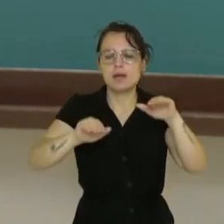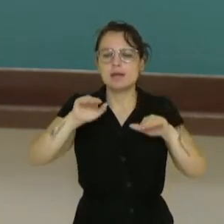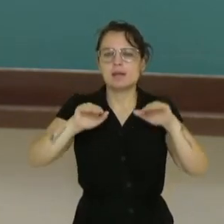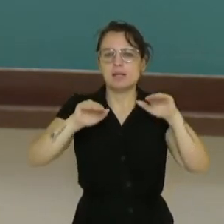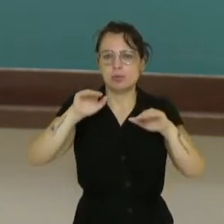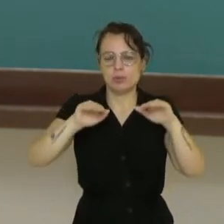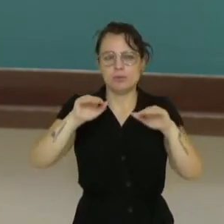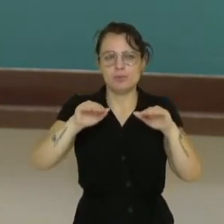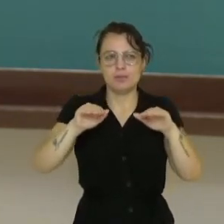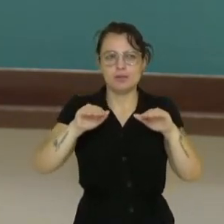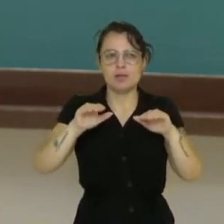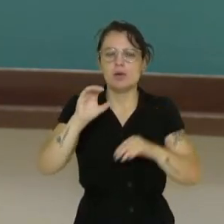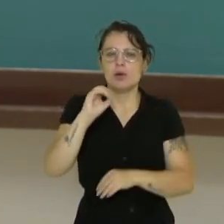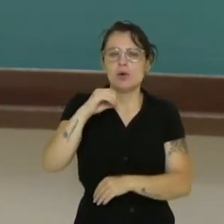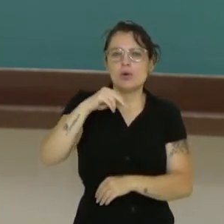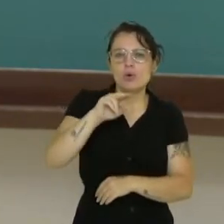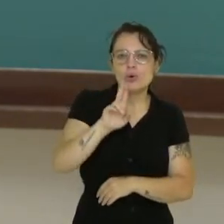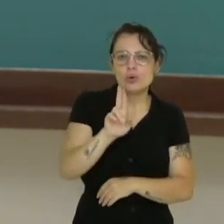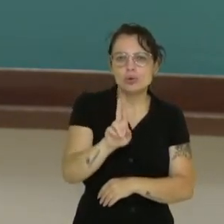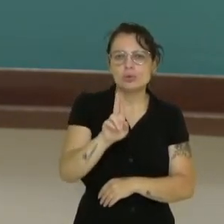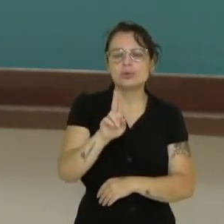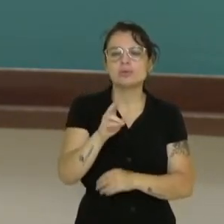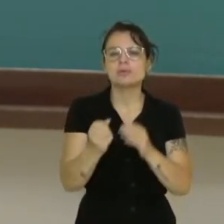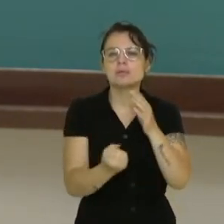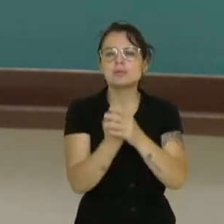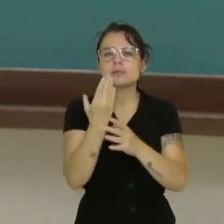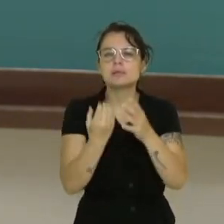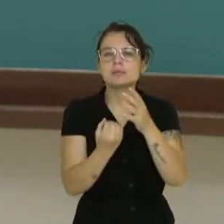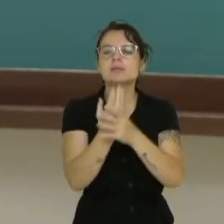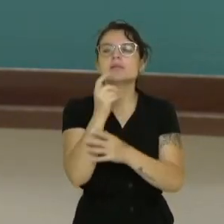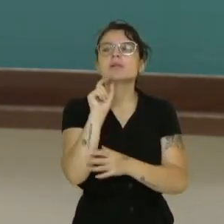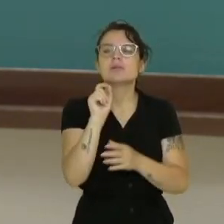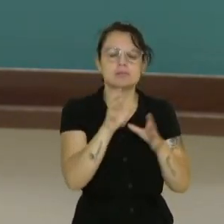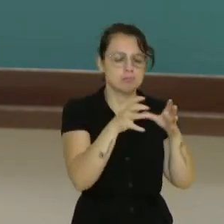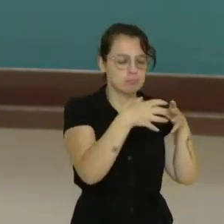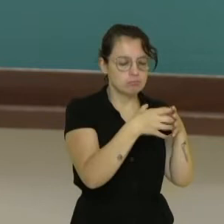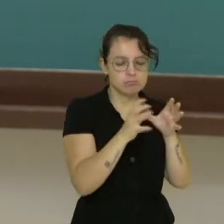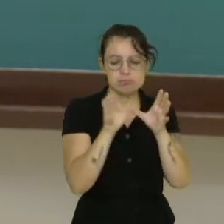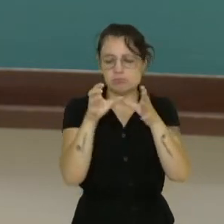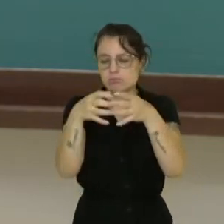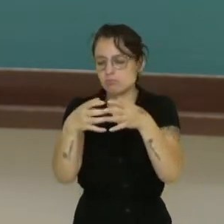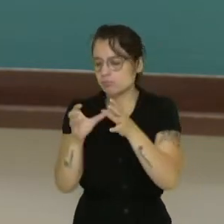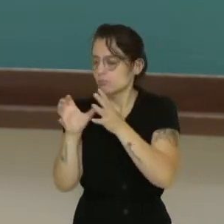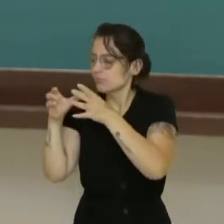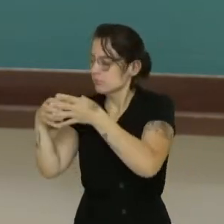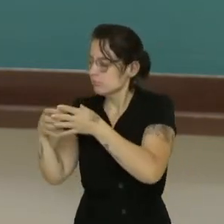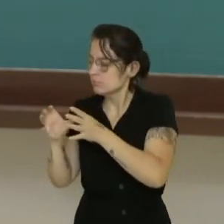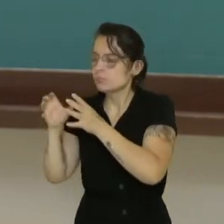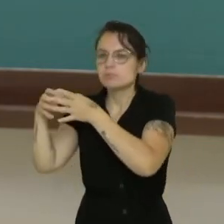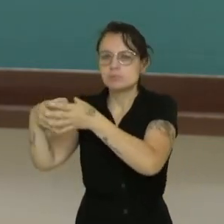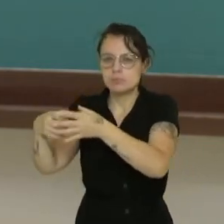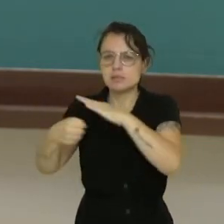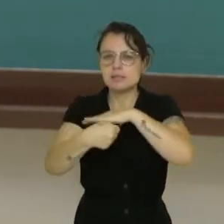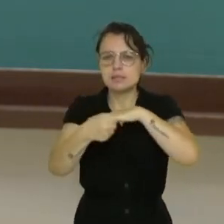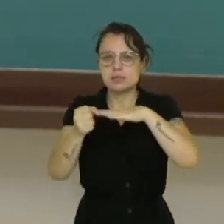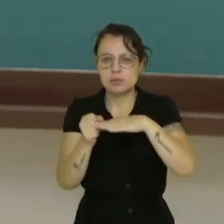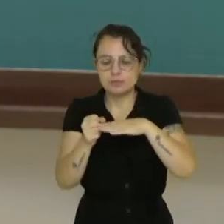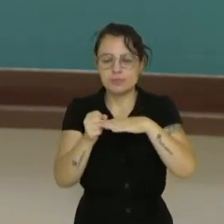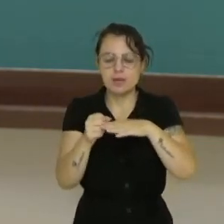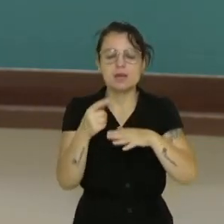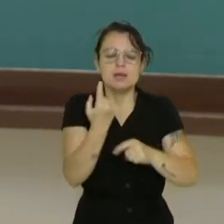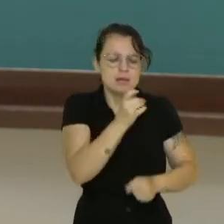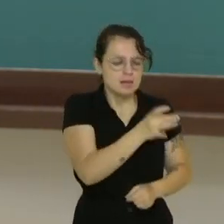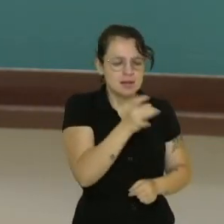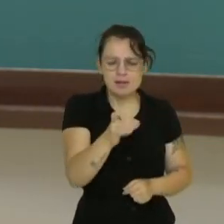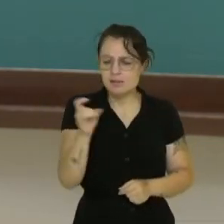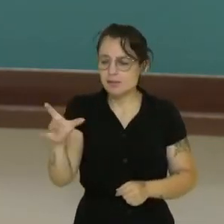ONU ela vai criar vários órgãos subalternos, né? E essas organizações